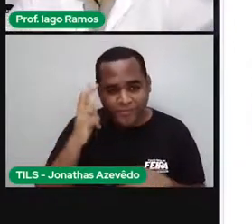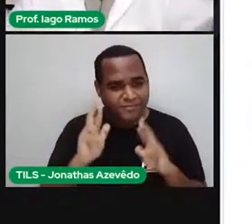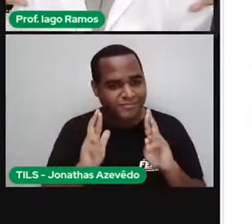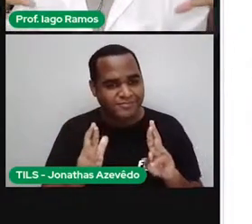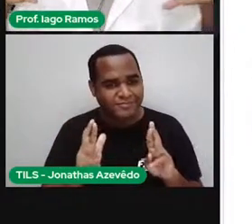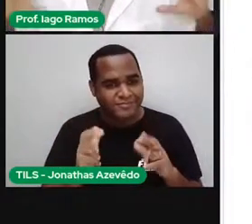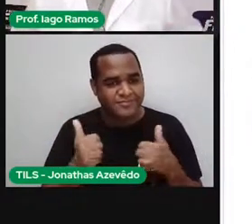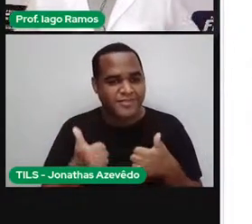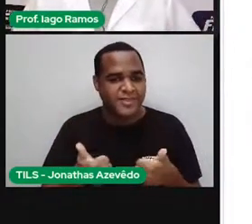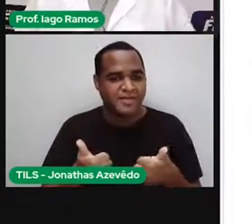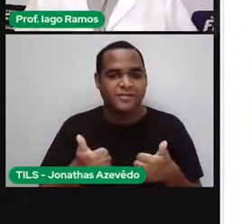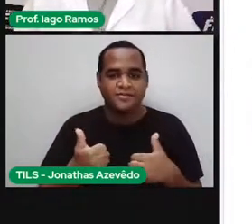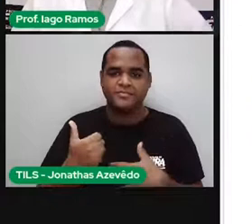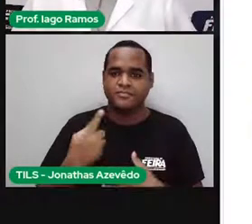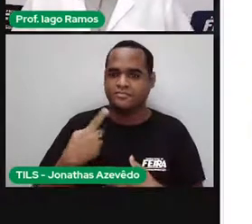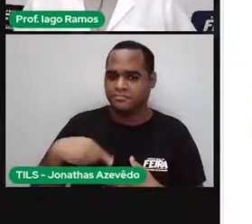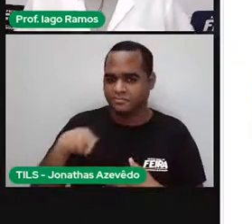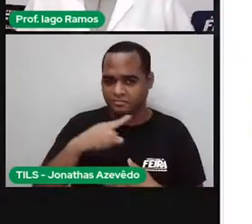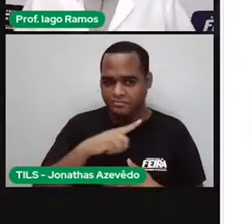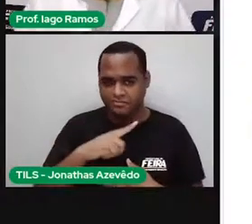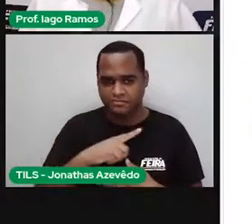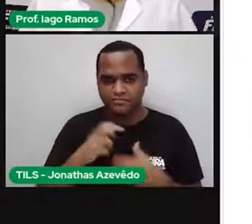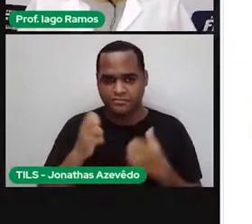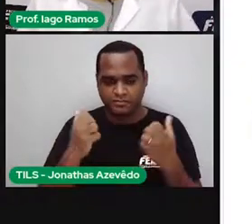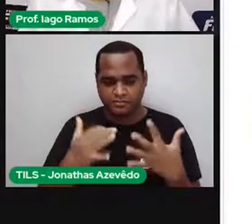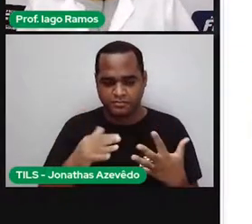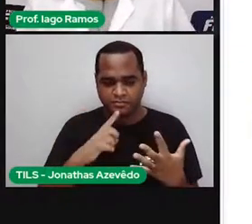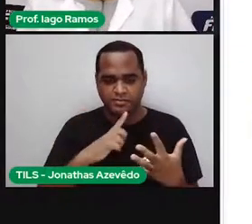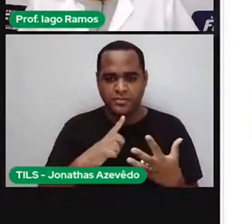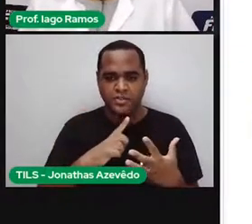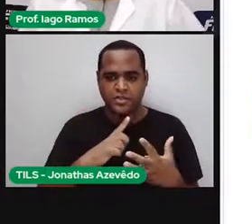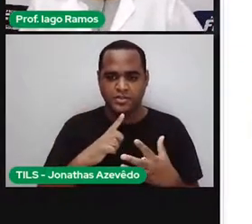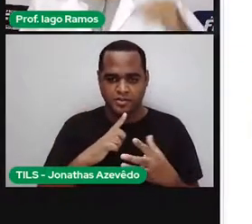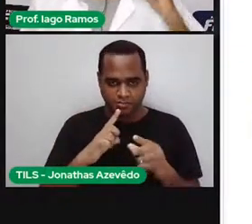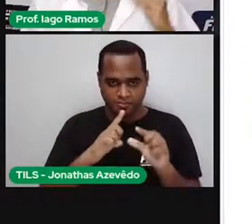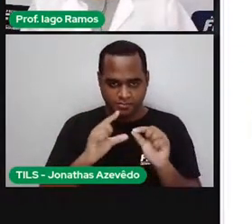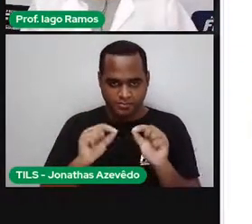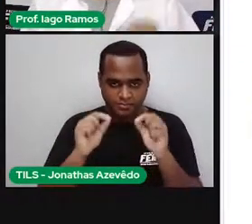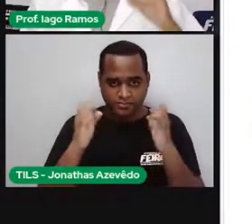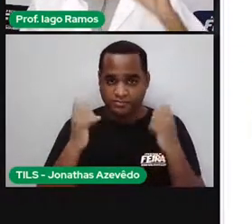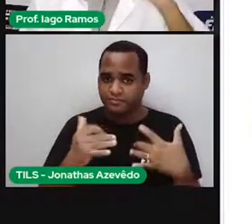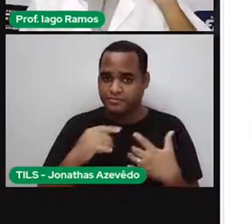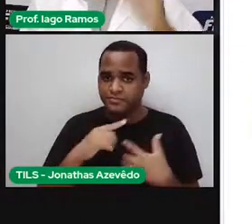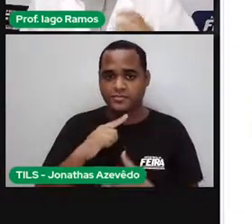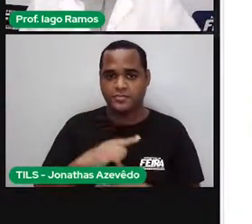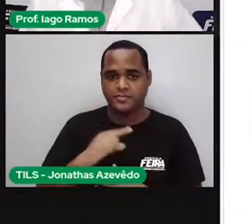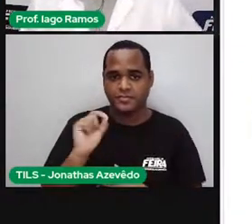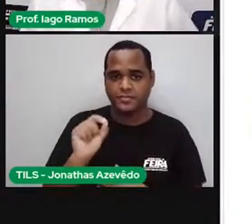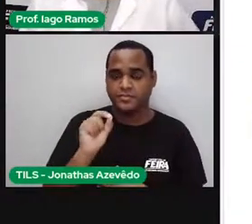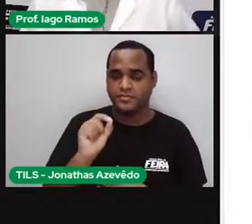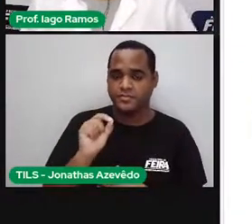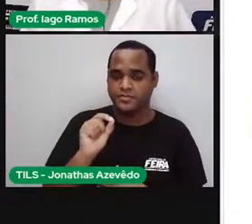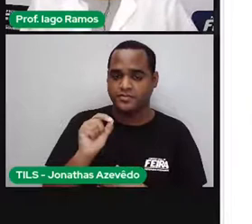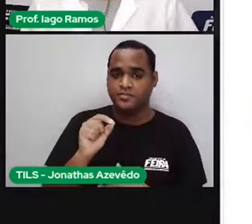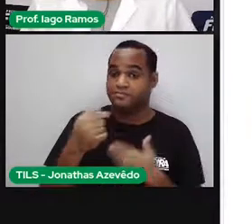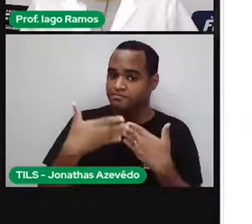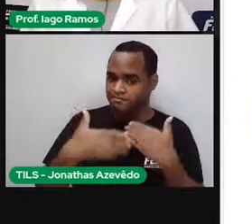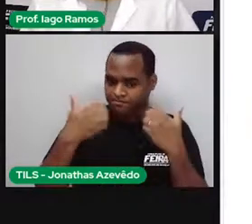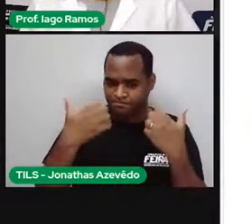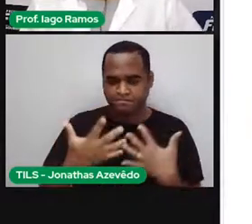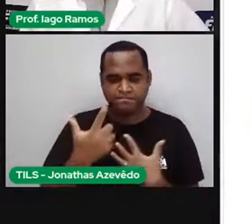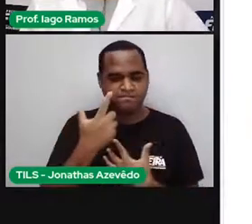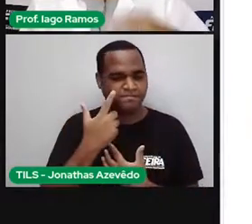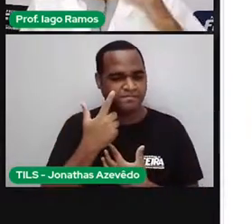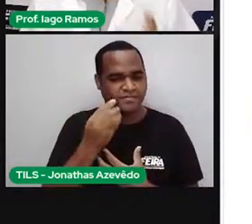mas eu tenho algo para você nessa aula aqui agora eu quero fazer uma proposta Zinha para